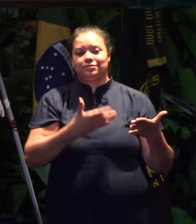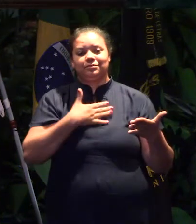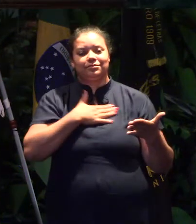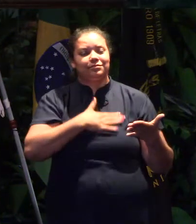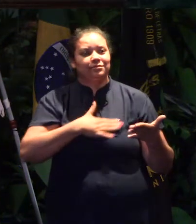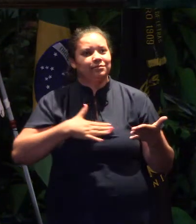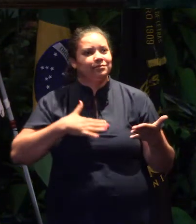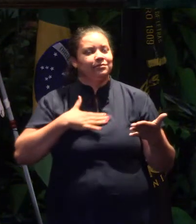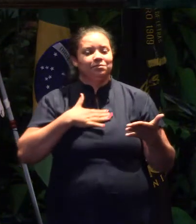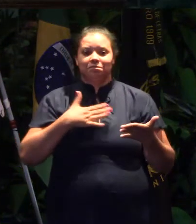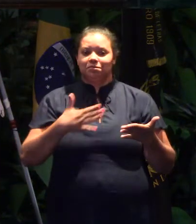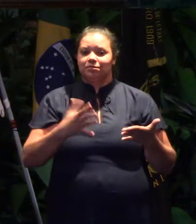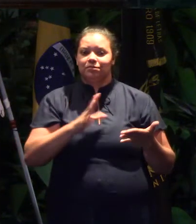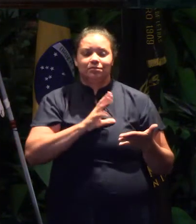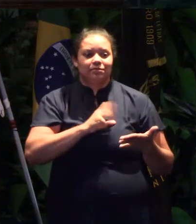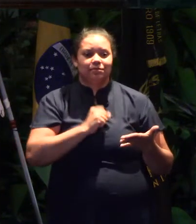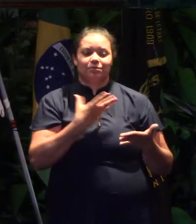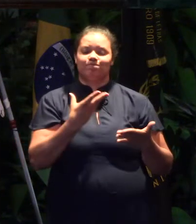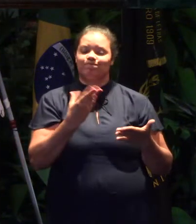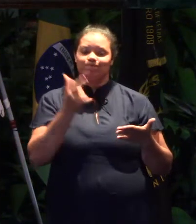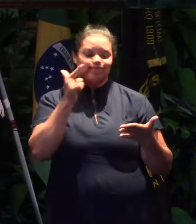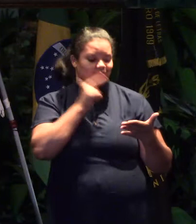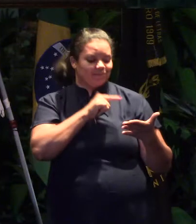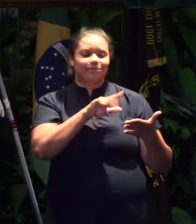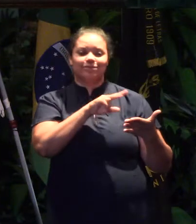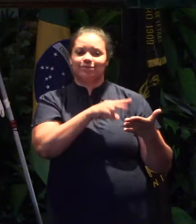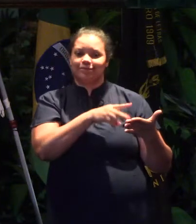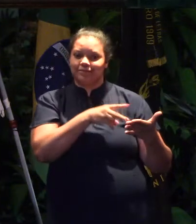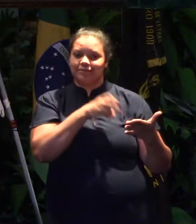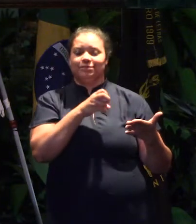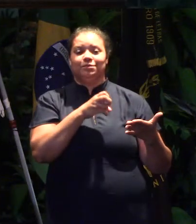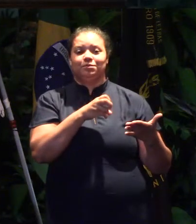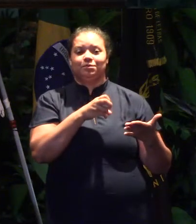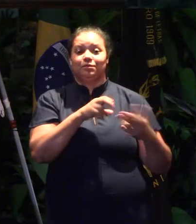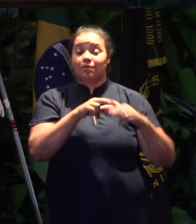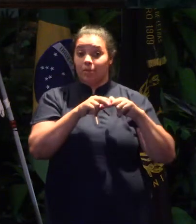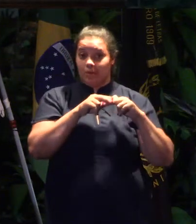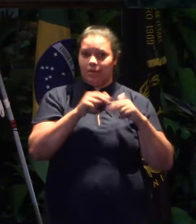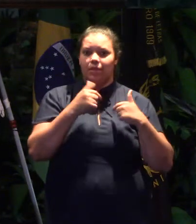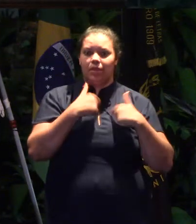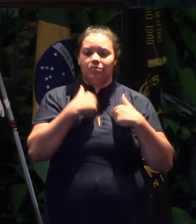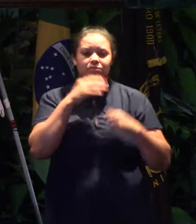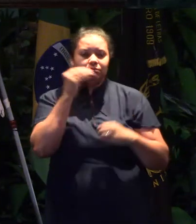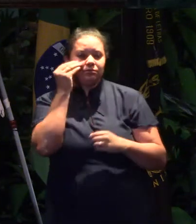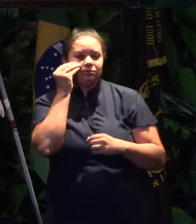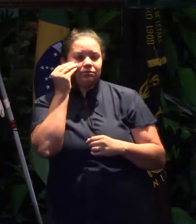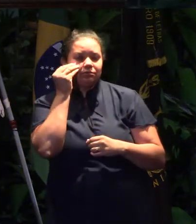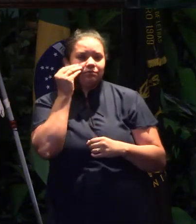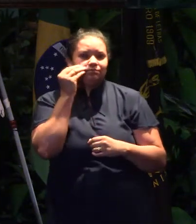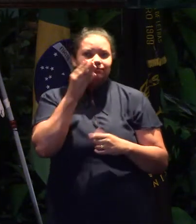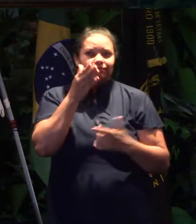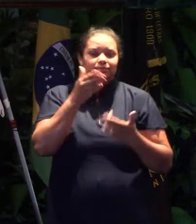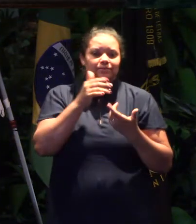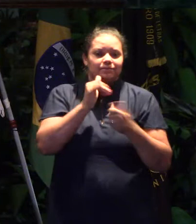quando é intenso, sempre encontra um jeito de se satisfazer, não é? Por isso, eu fui encontrando, aos poucos, as minhas